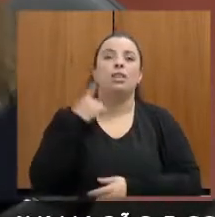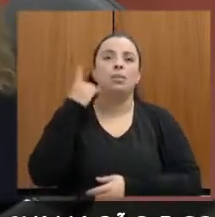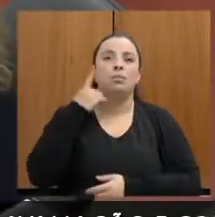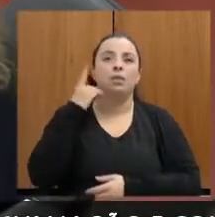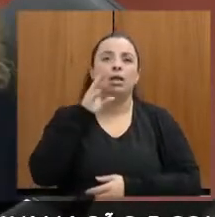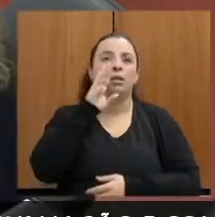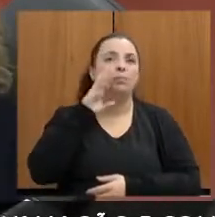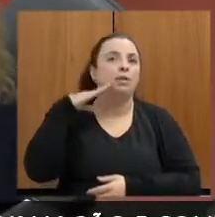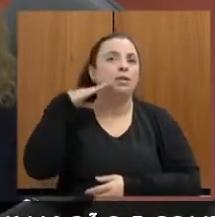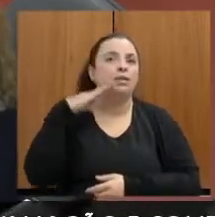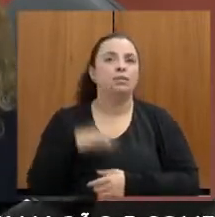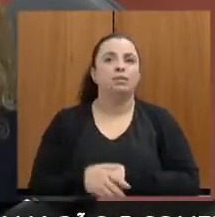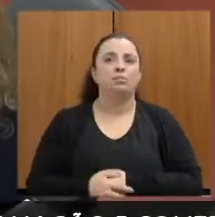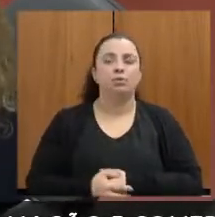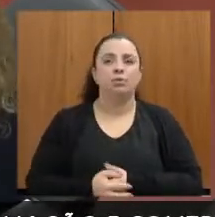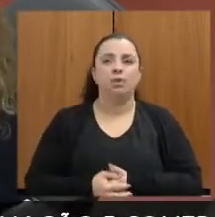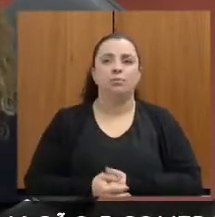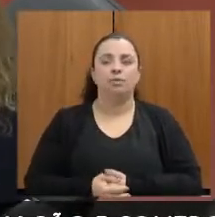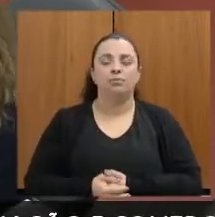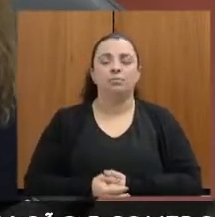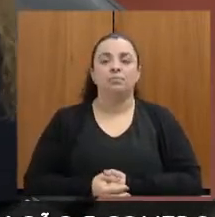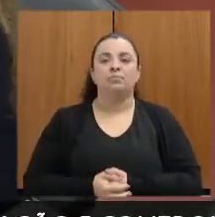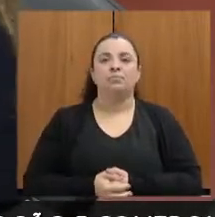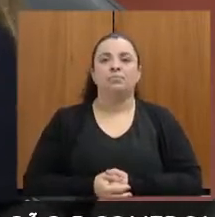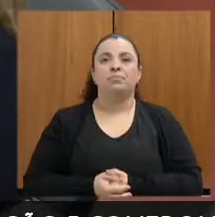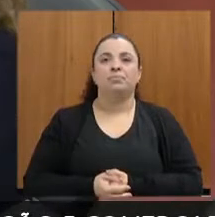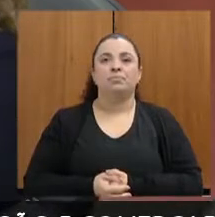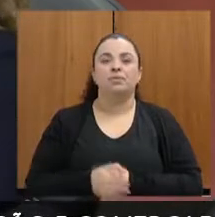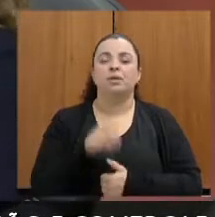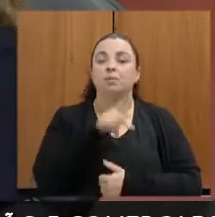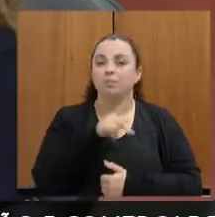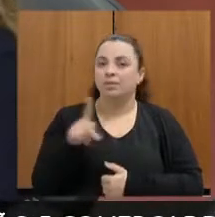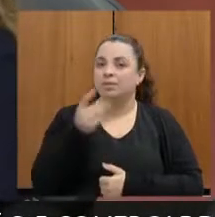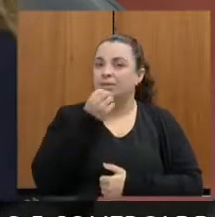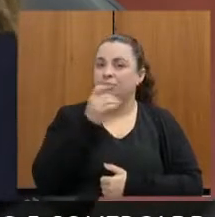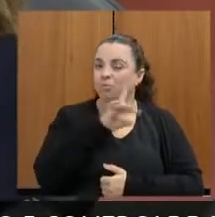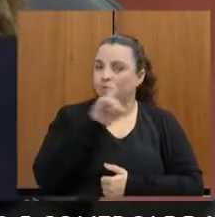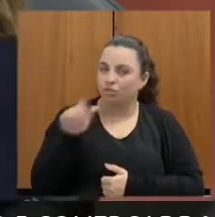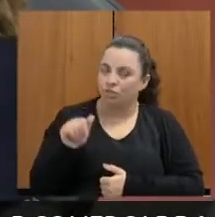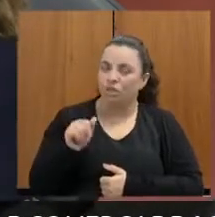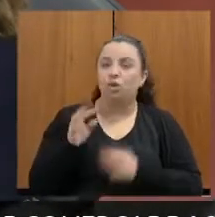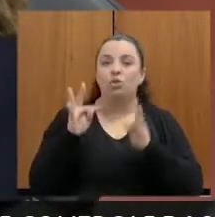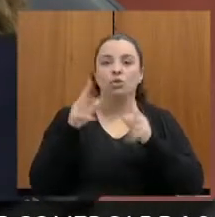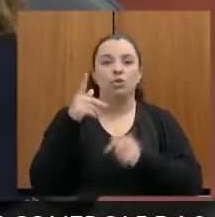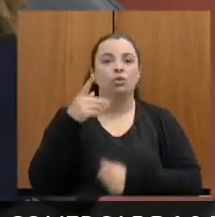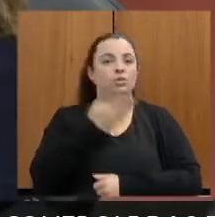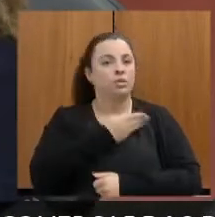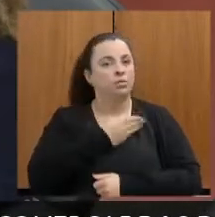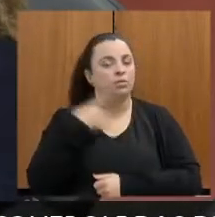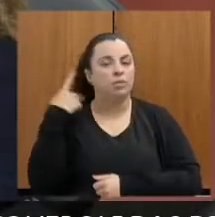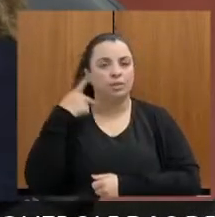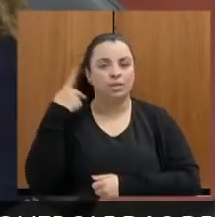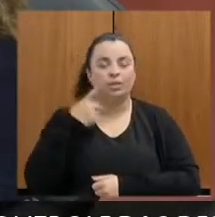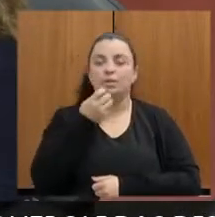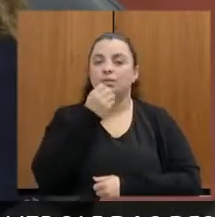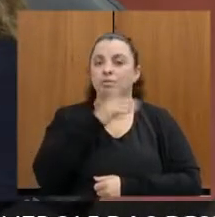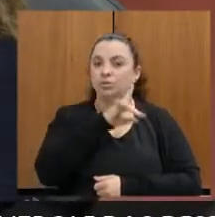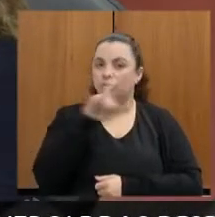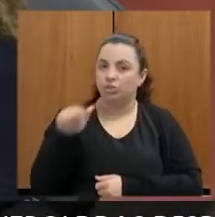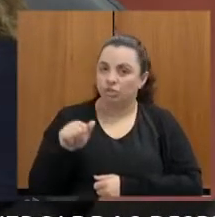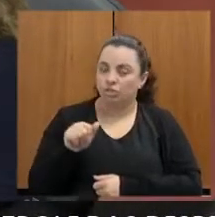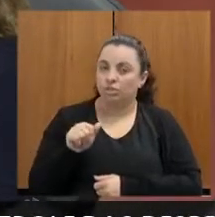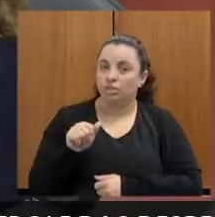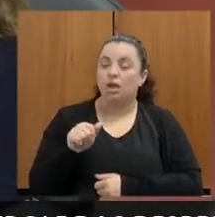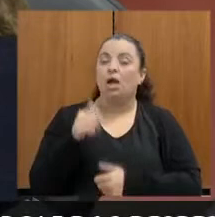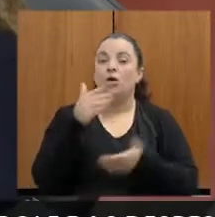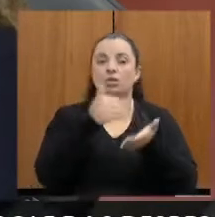Ferreira E aí o presidente Bom dia onde os colegas parlamentares Bom dia